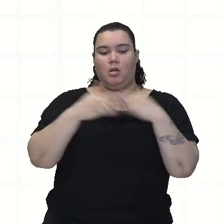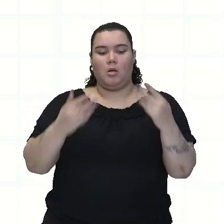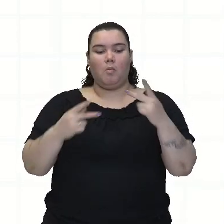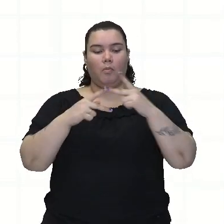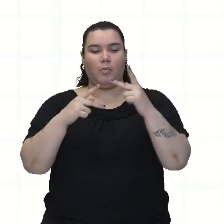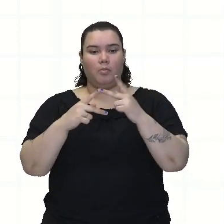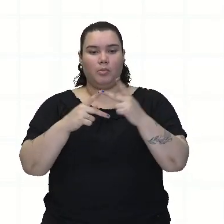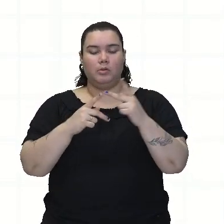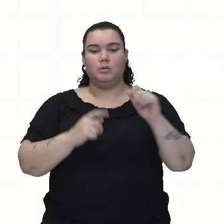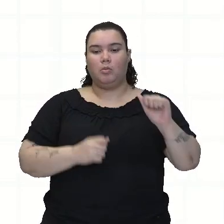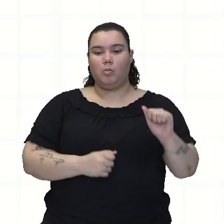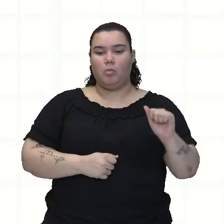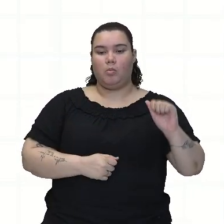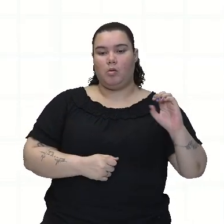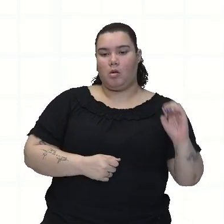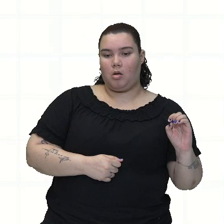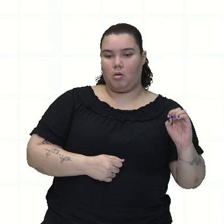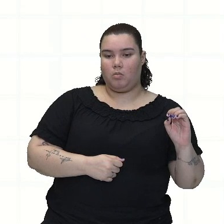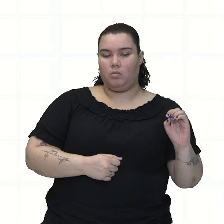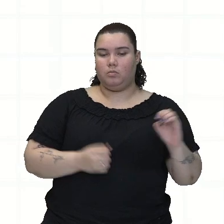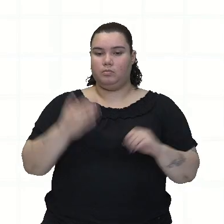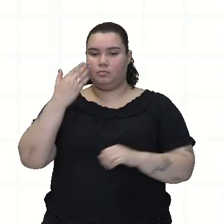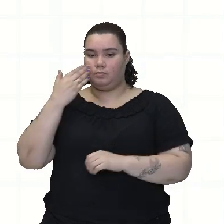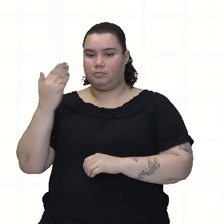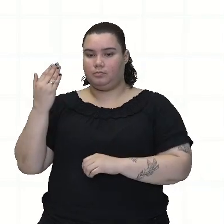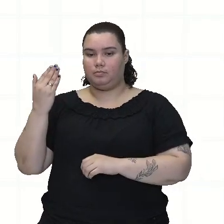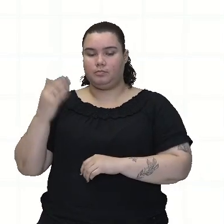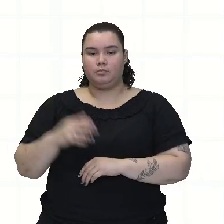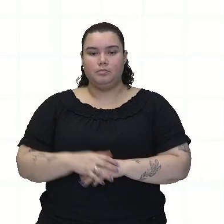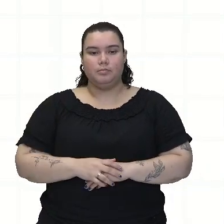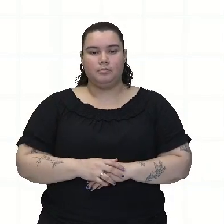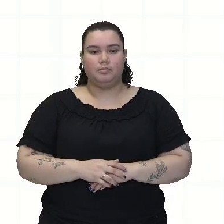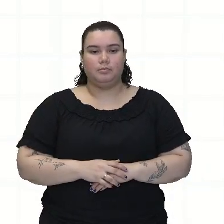preposição que está fundida com o artigo o.